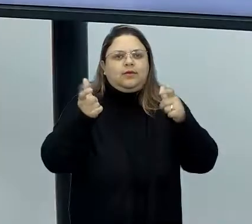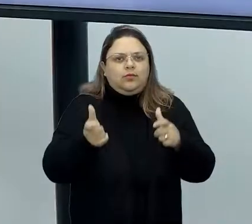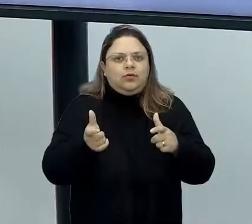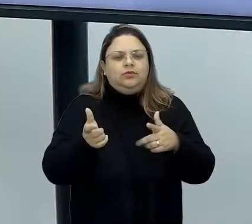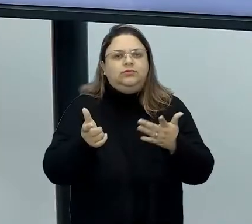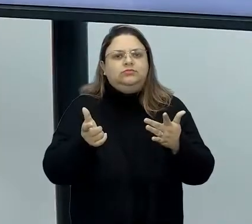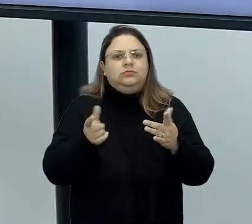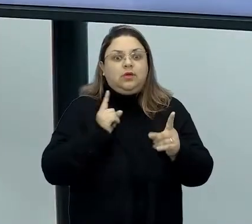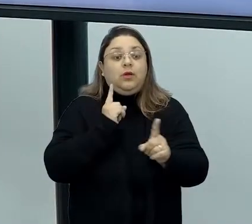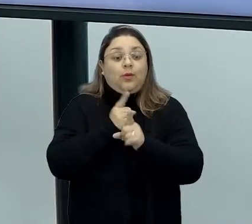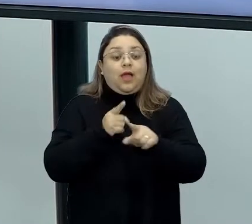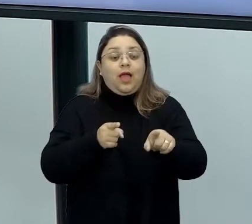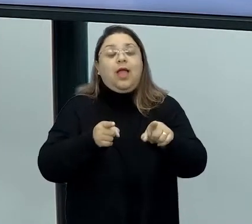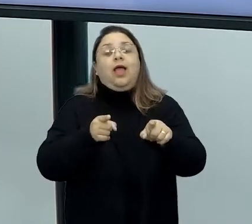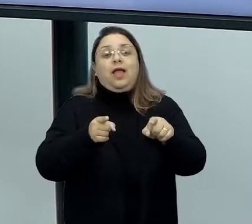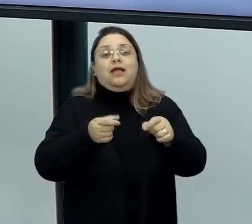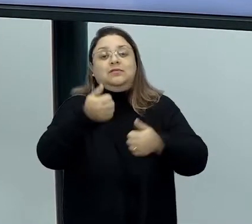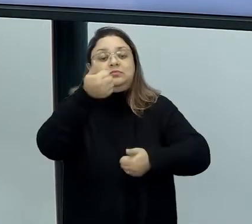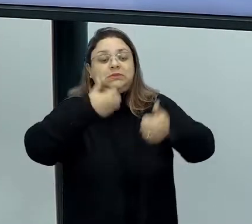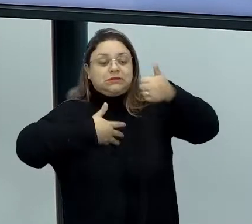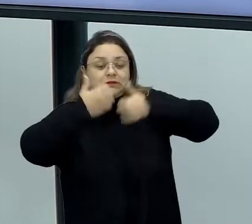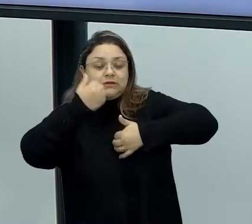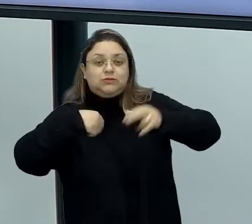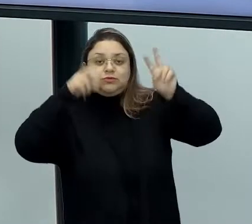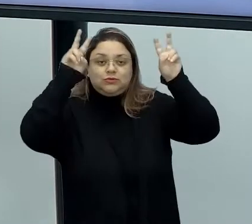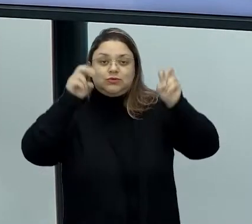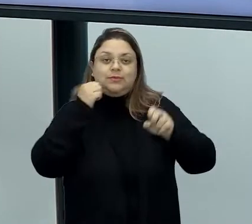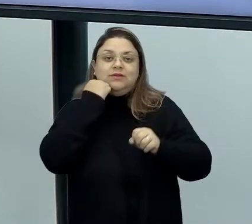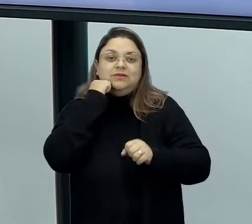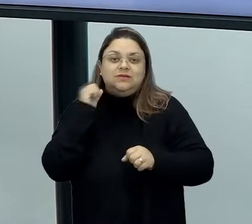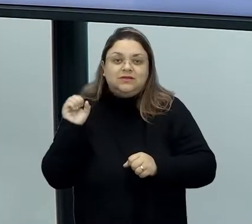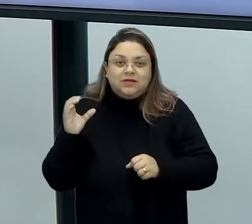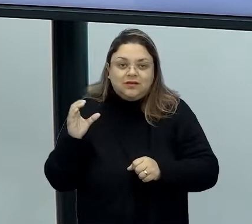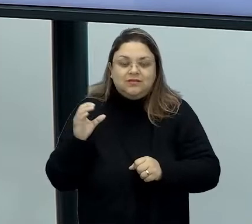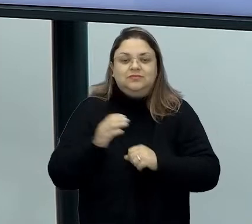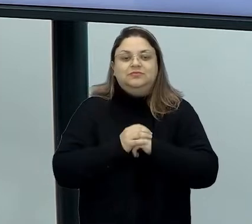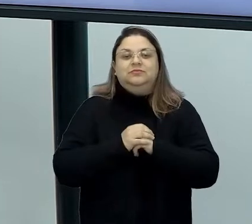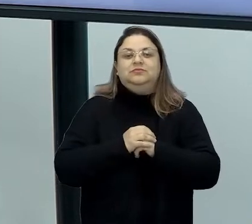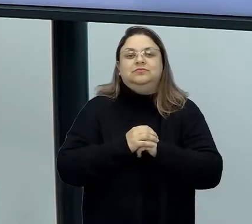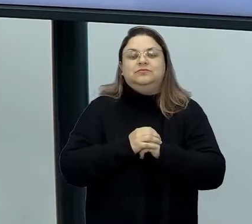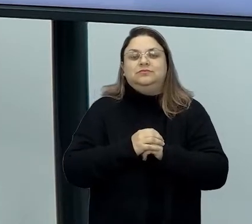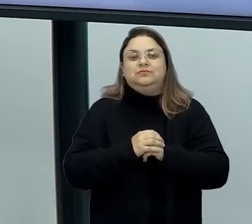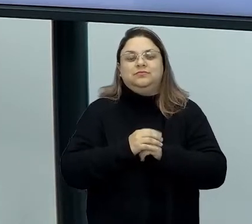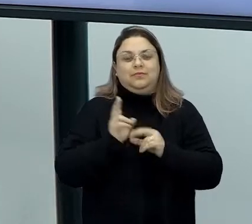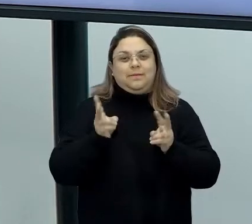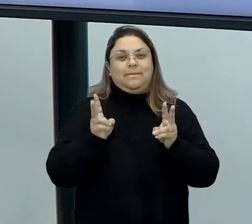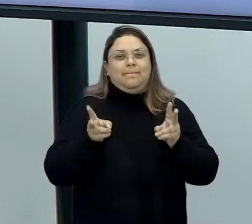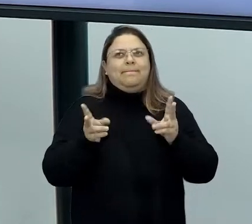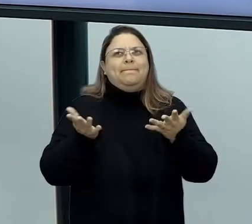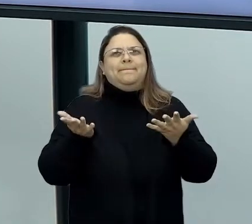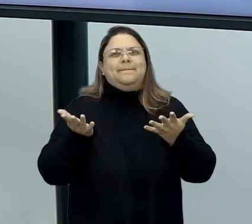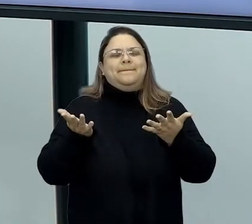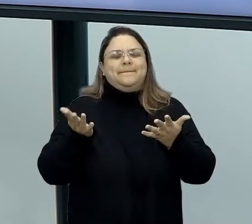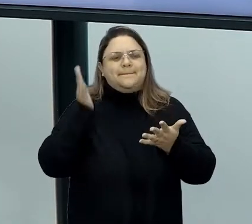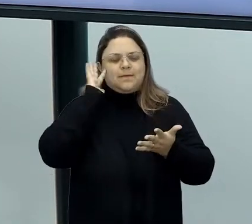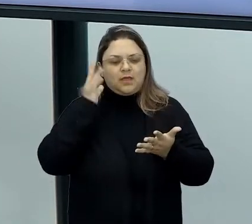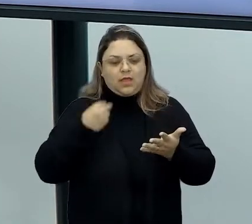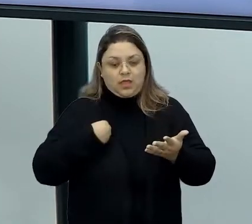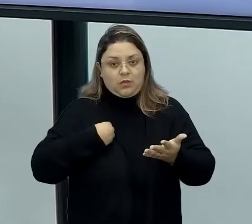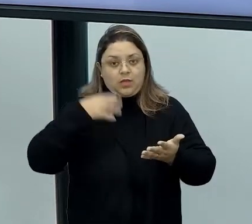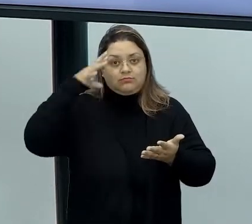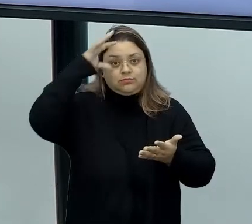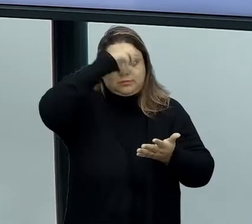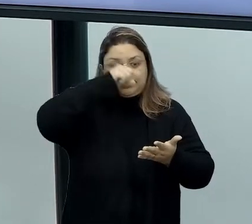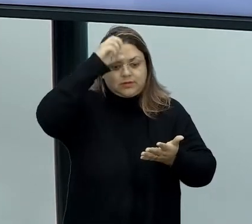pode encontrar aí os textos de divulgação científica, sempre pensando, né, nesse desenvolvimento do conhecimento científico para